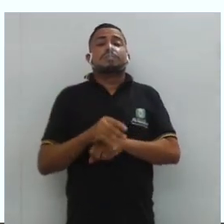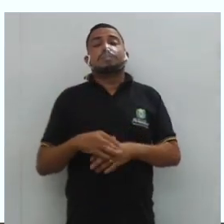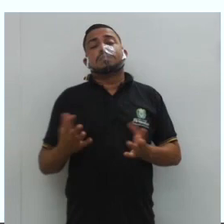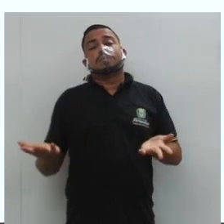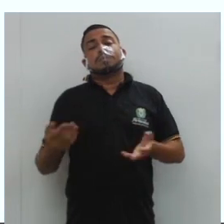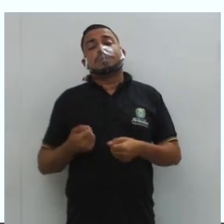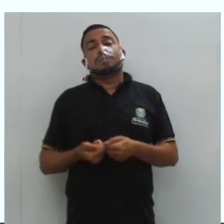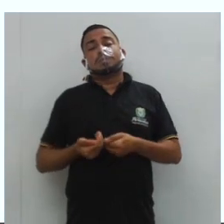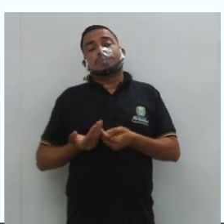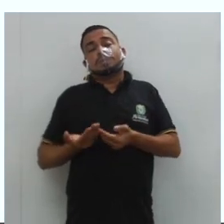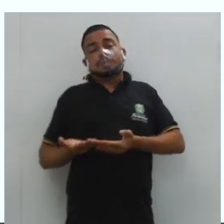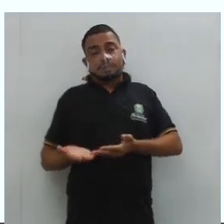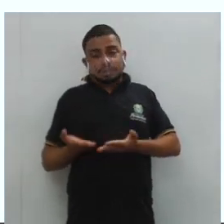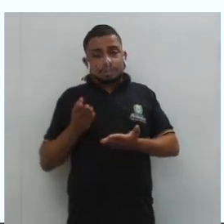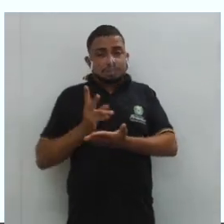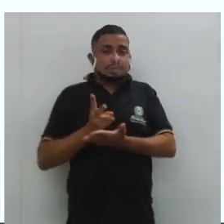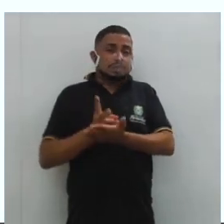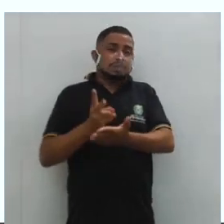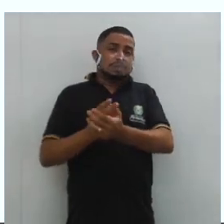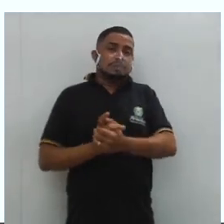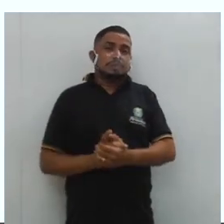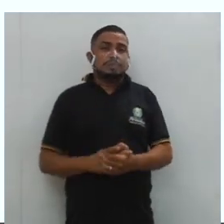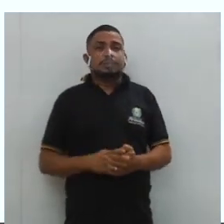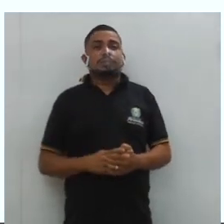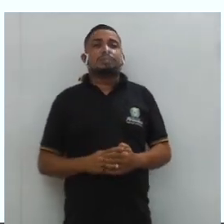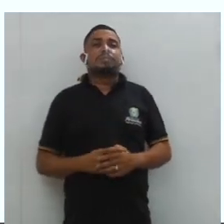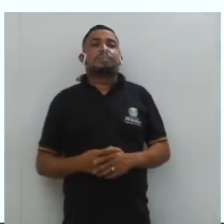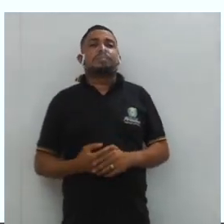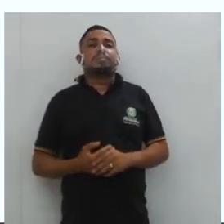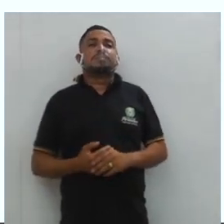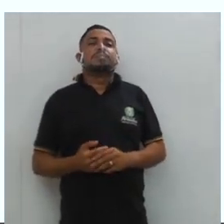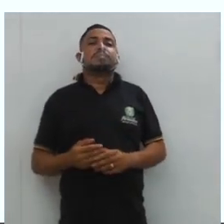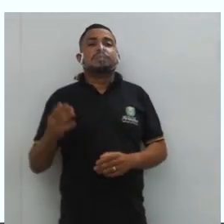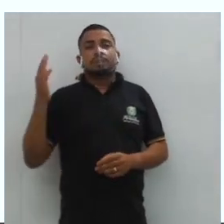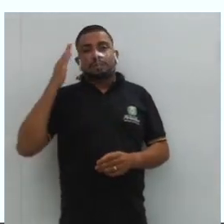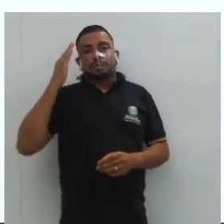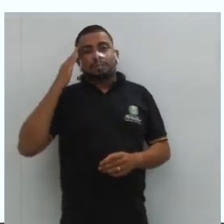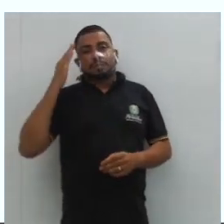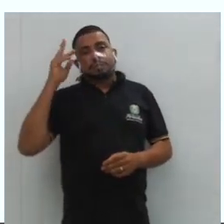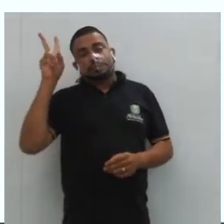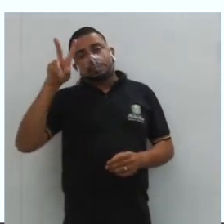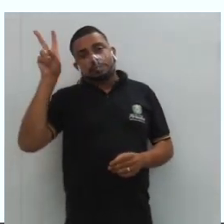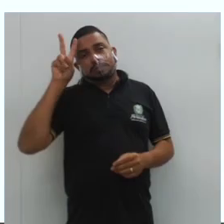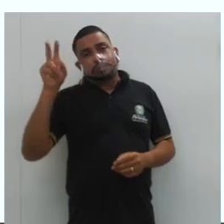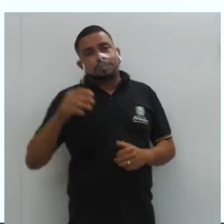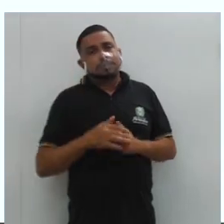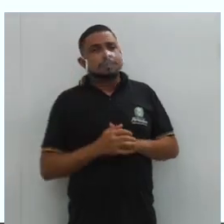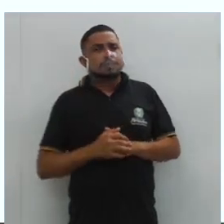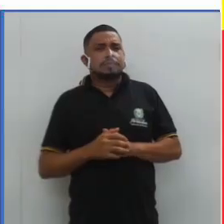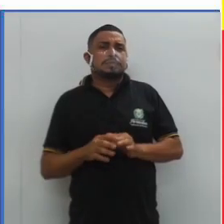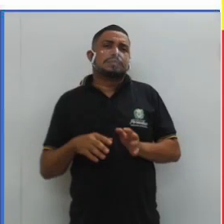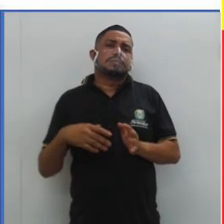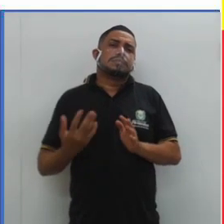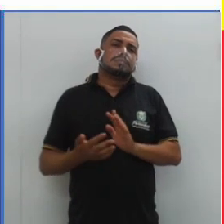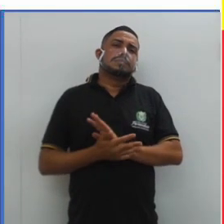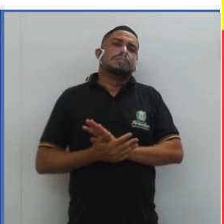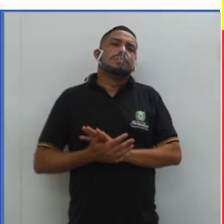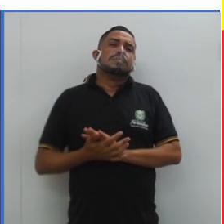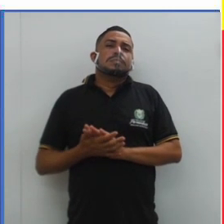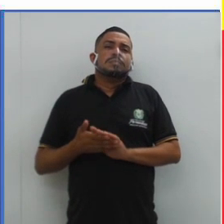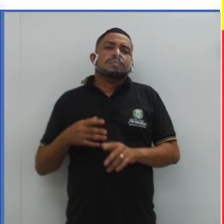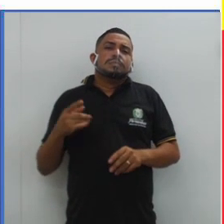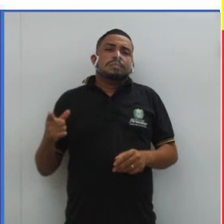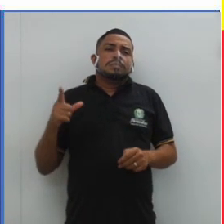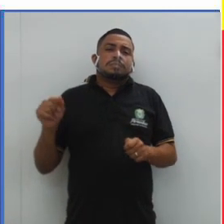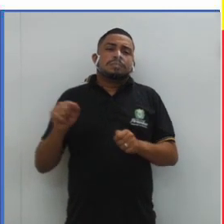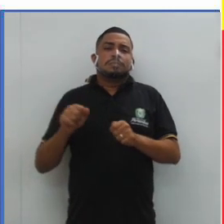Então, realmente é o que vai dar a sequência, que vai dar a lógica para o entendimento da história. Para